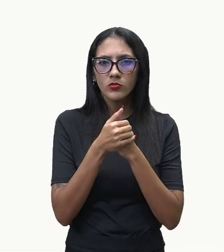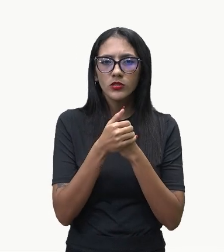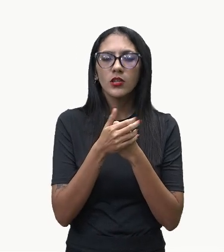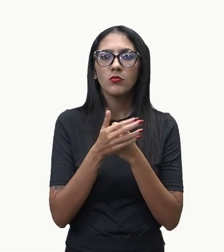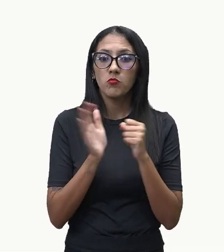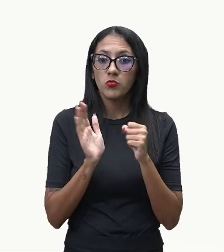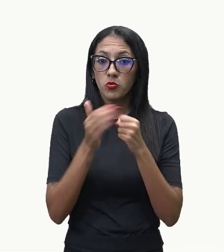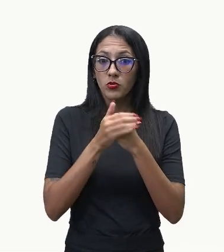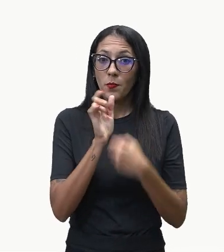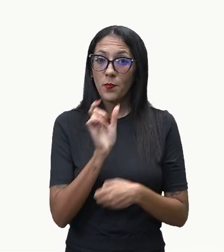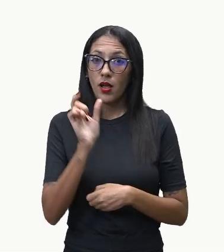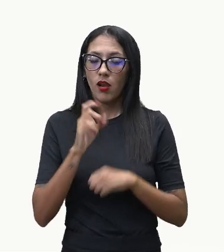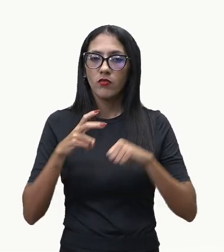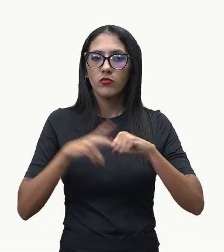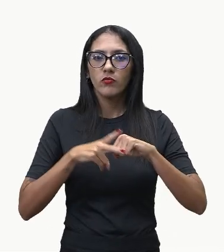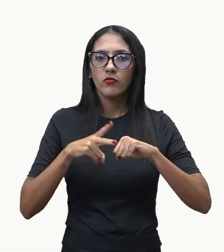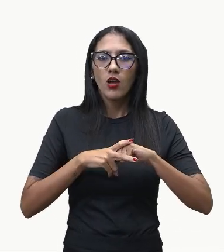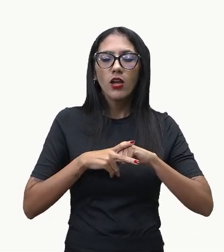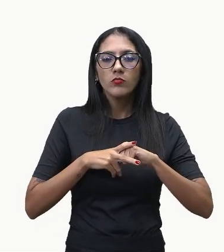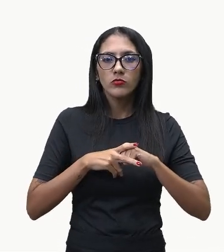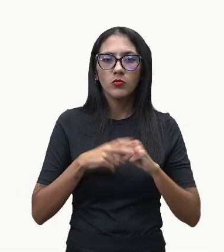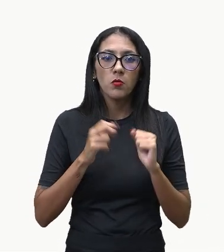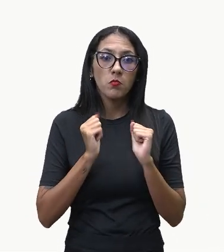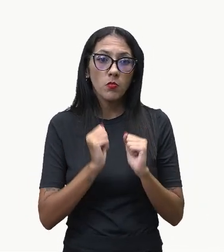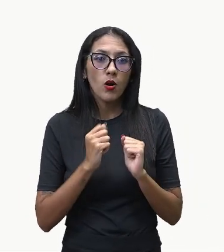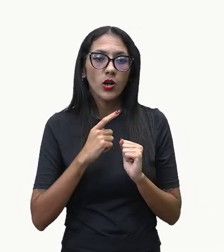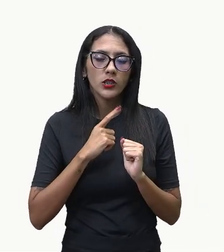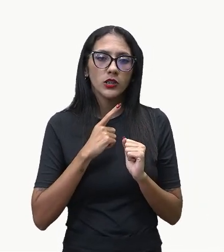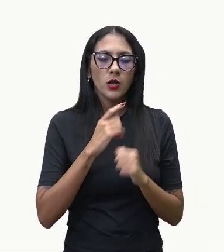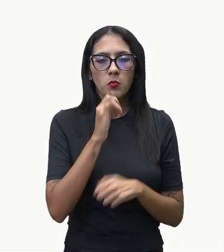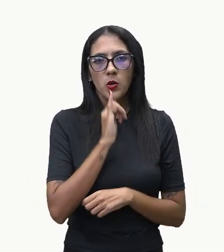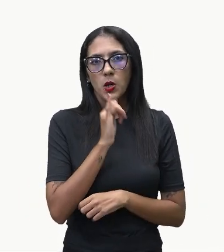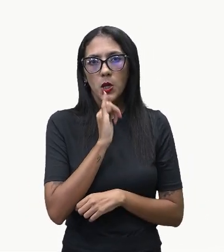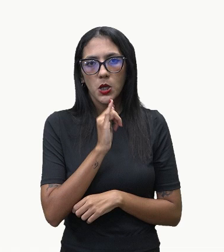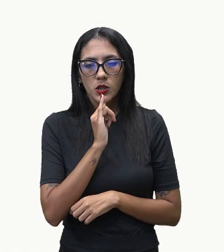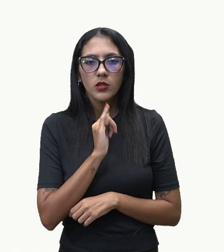verbo. Pode ser o verbo havia